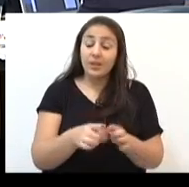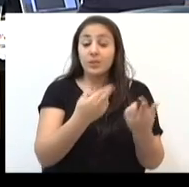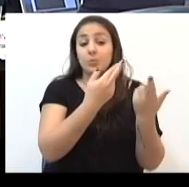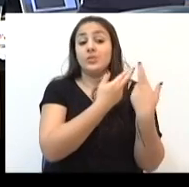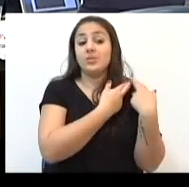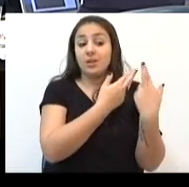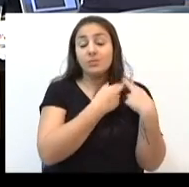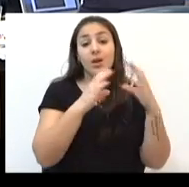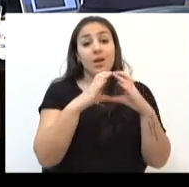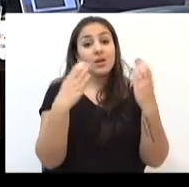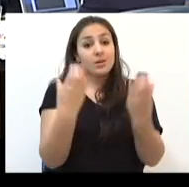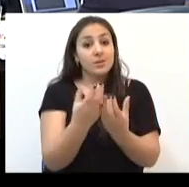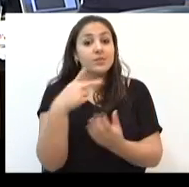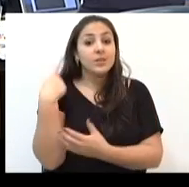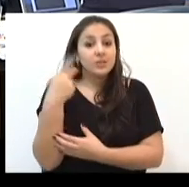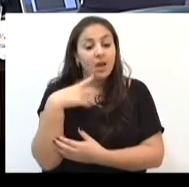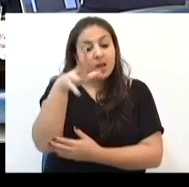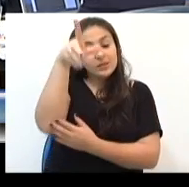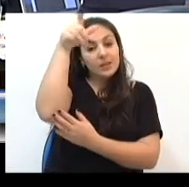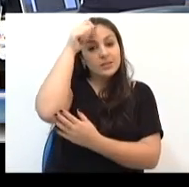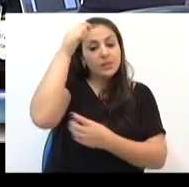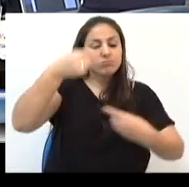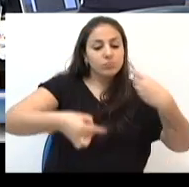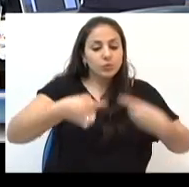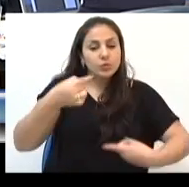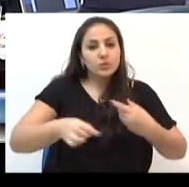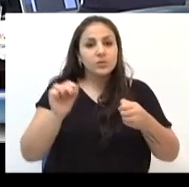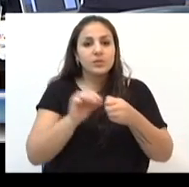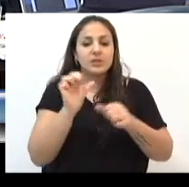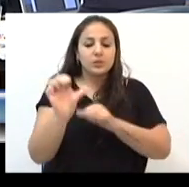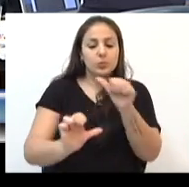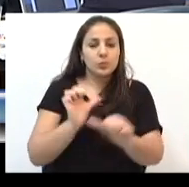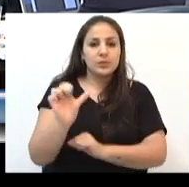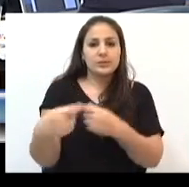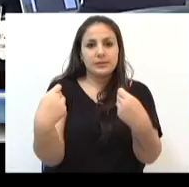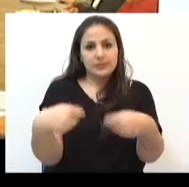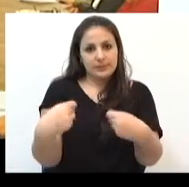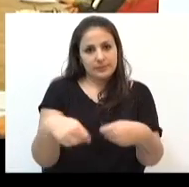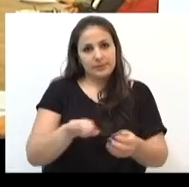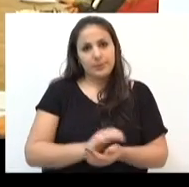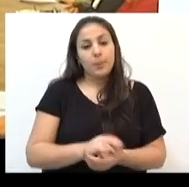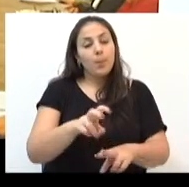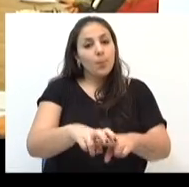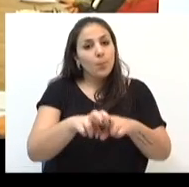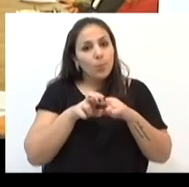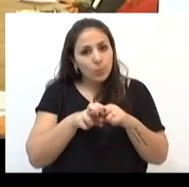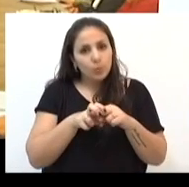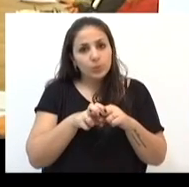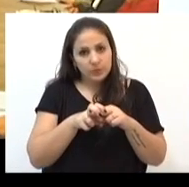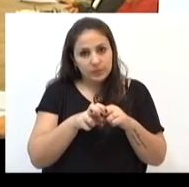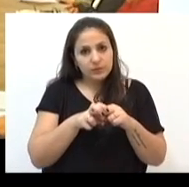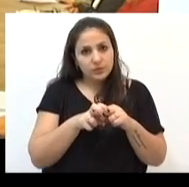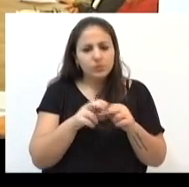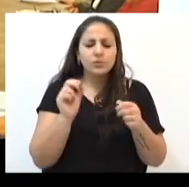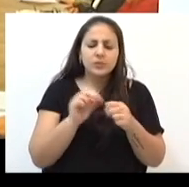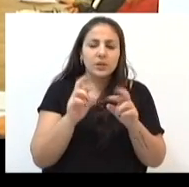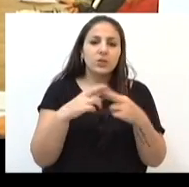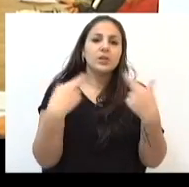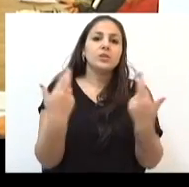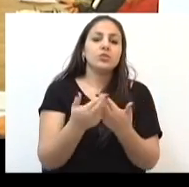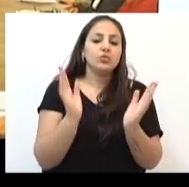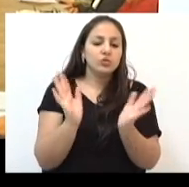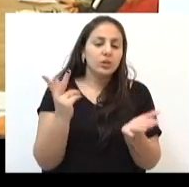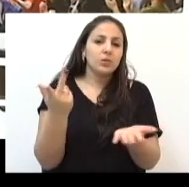Câmara analisar, discutir e fazer as alterações necessárias. Por isso, diversas reuniões